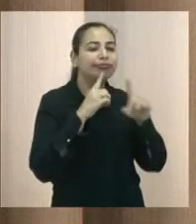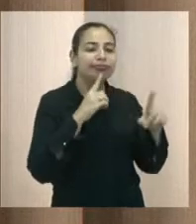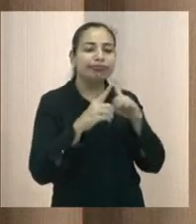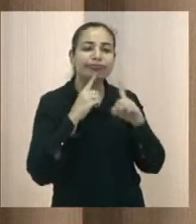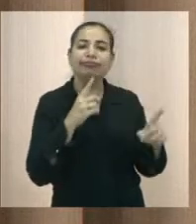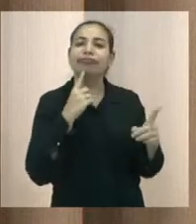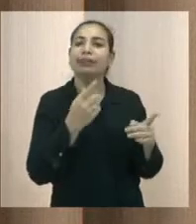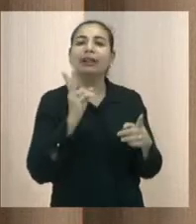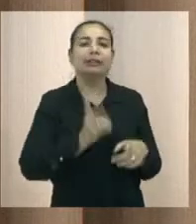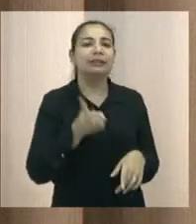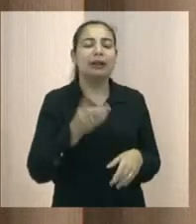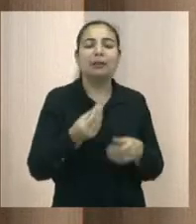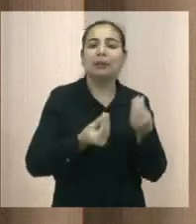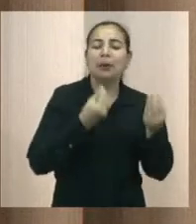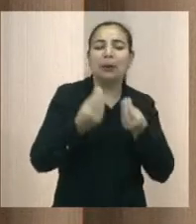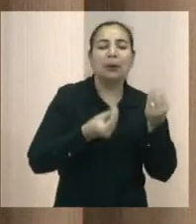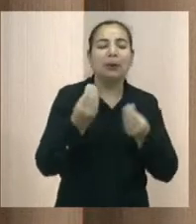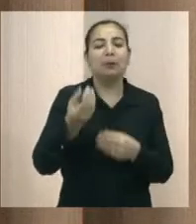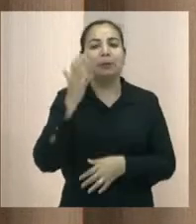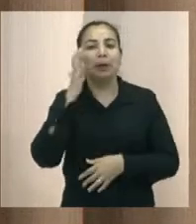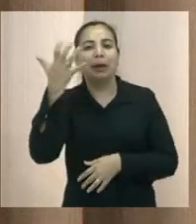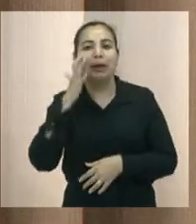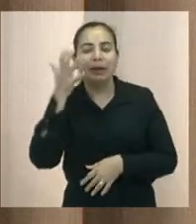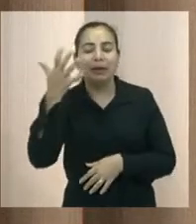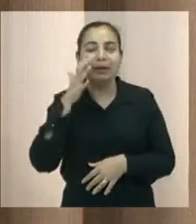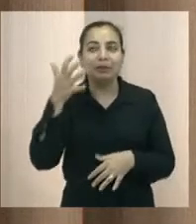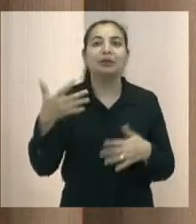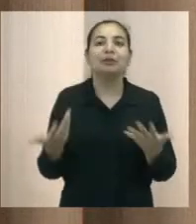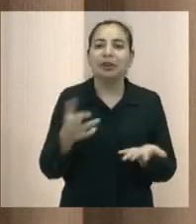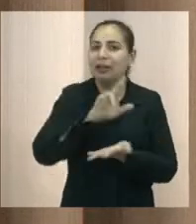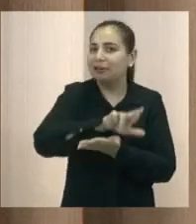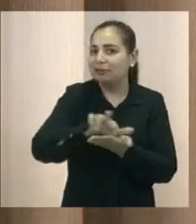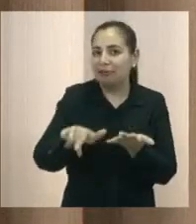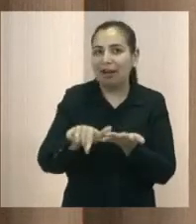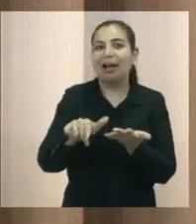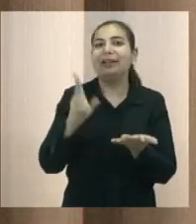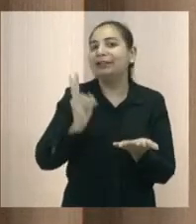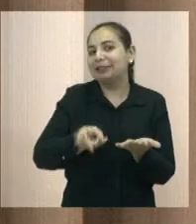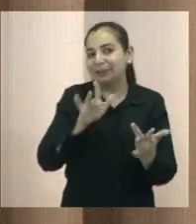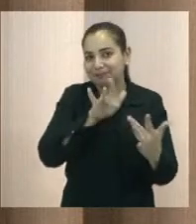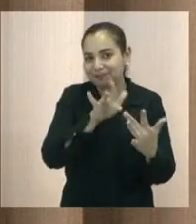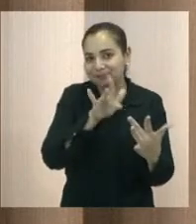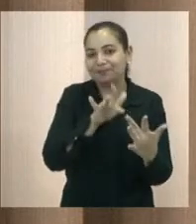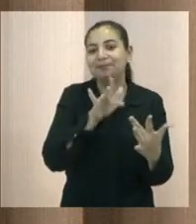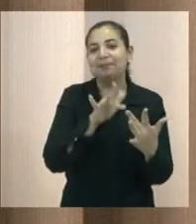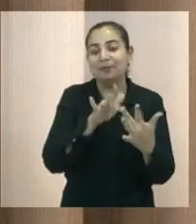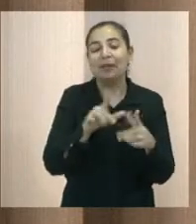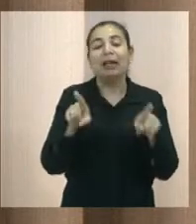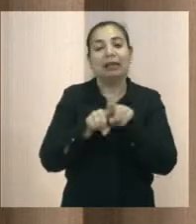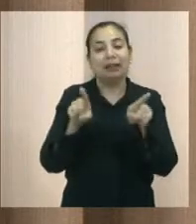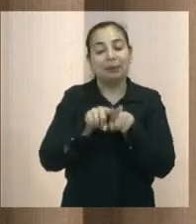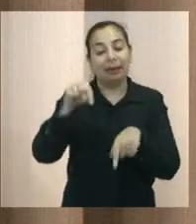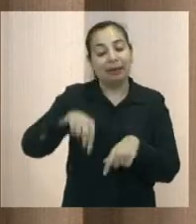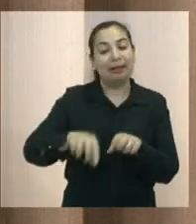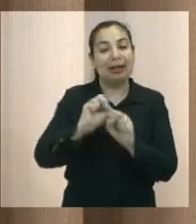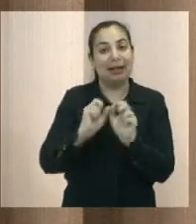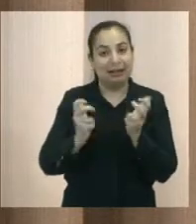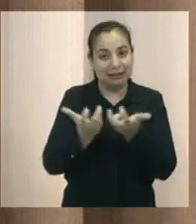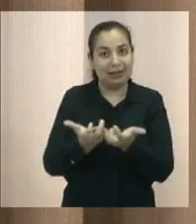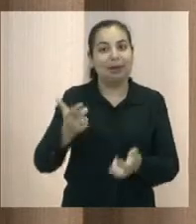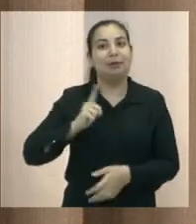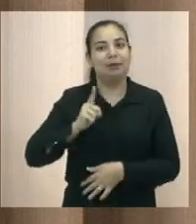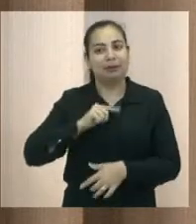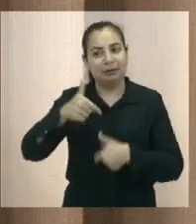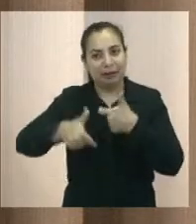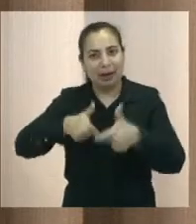lar, entre outras questões. Então, vem daí essa relação e que aqui, com esse trabalho mais amplo, né, não